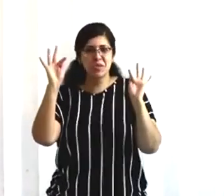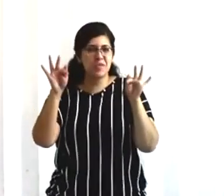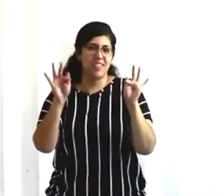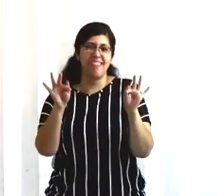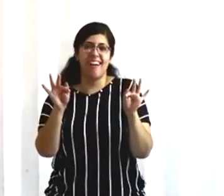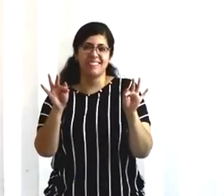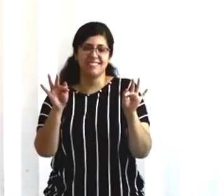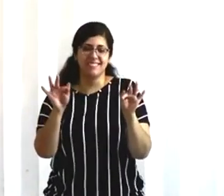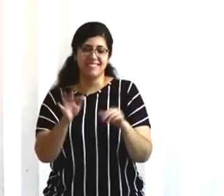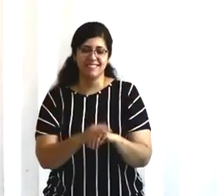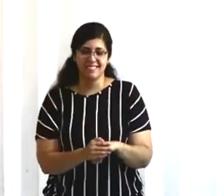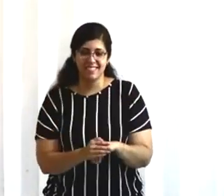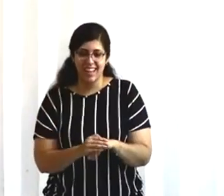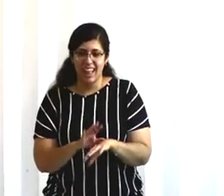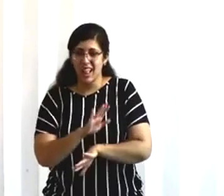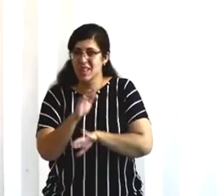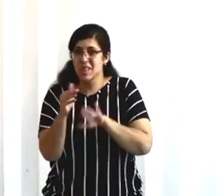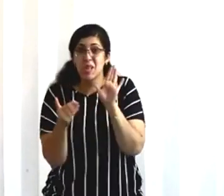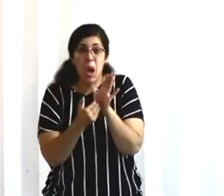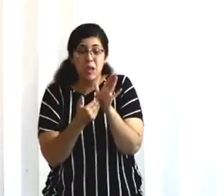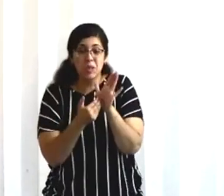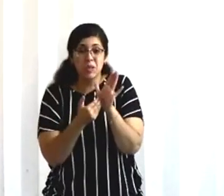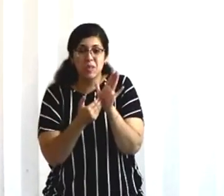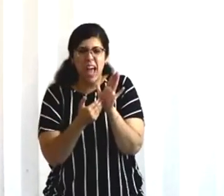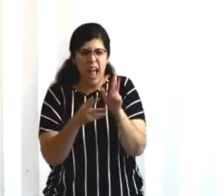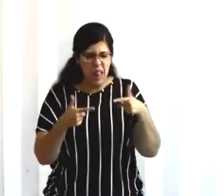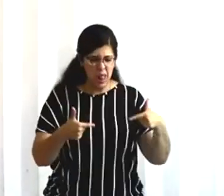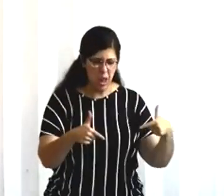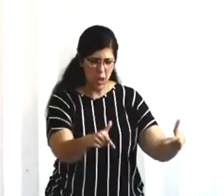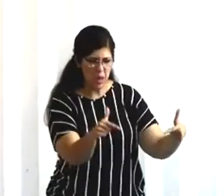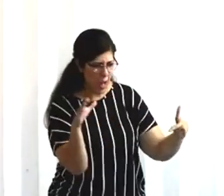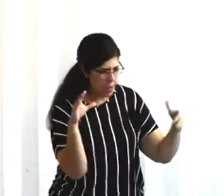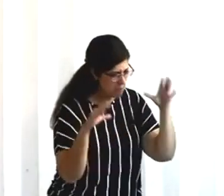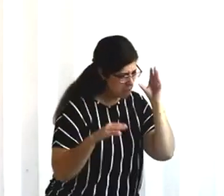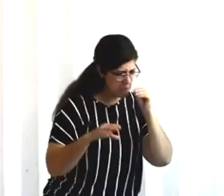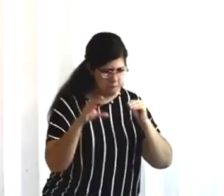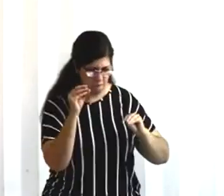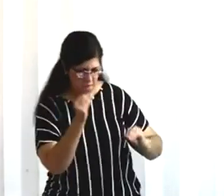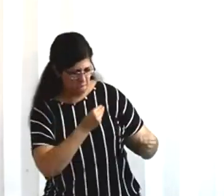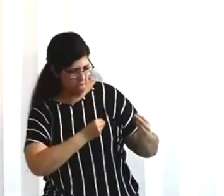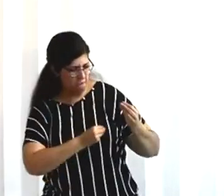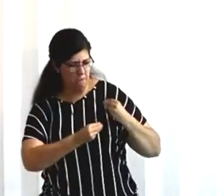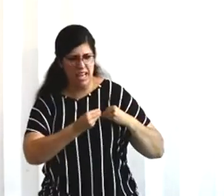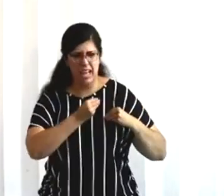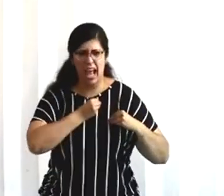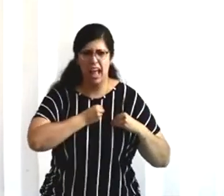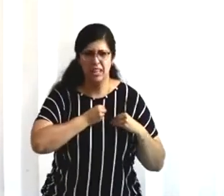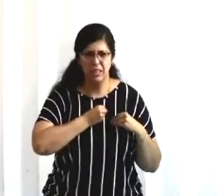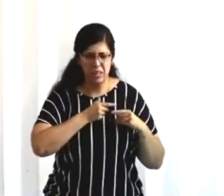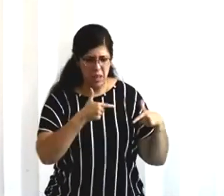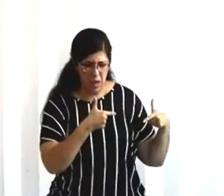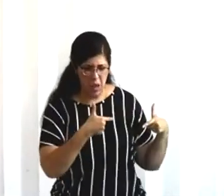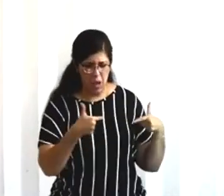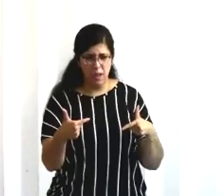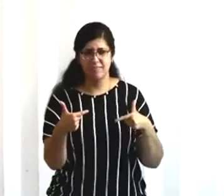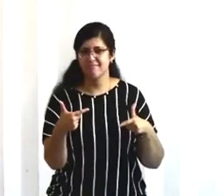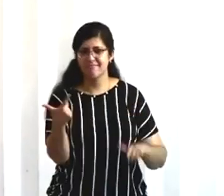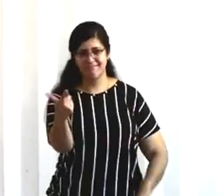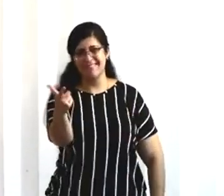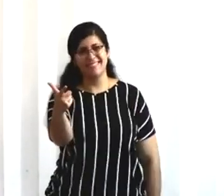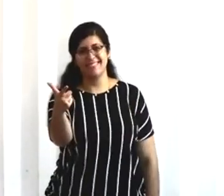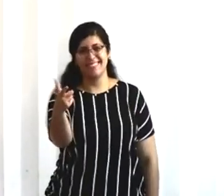haverá mais lutas contra a sombra da morte, não haverá lutas contra a dor e sofrimento, só